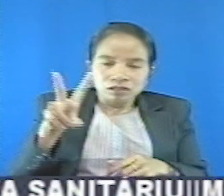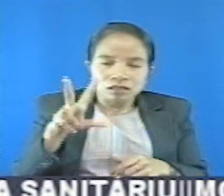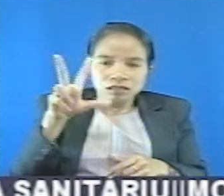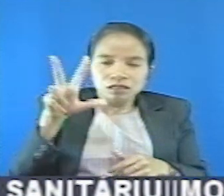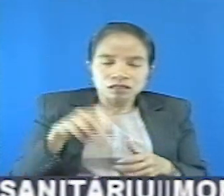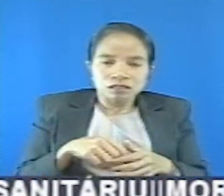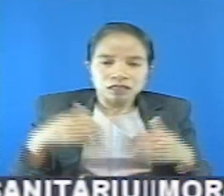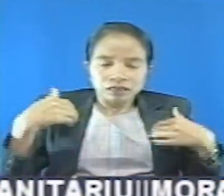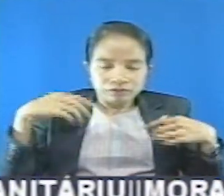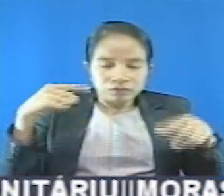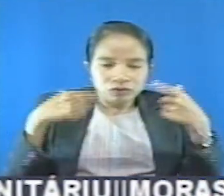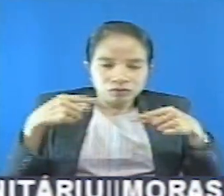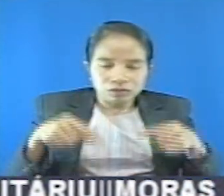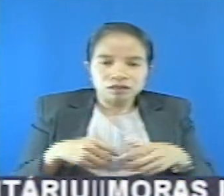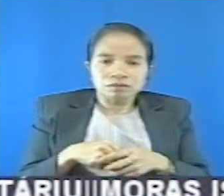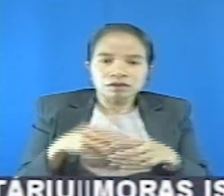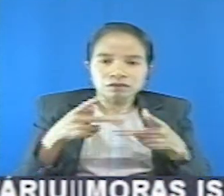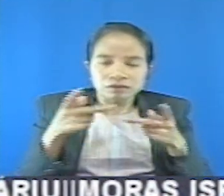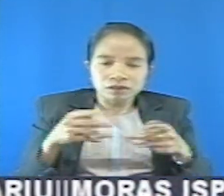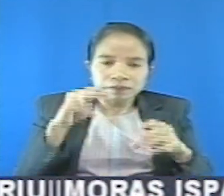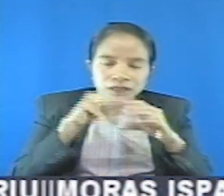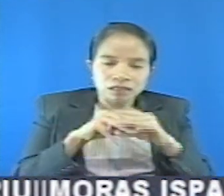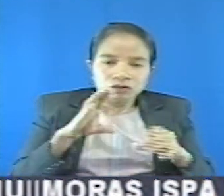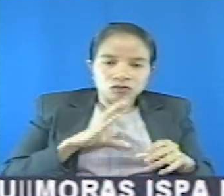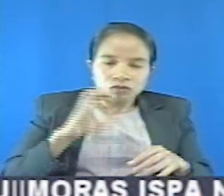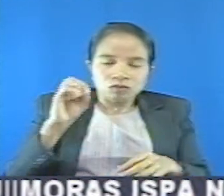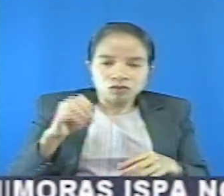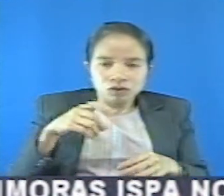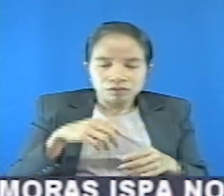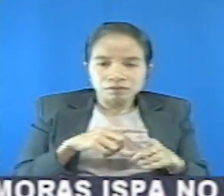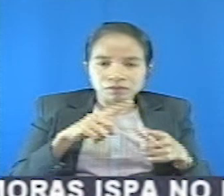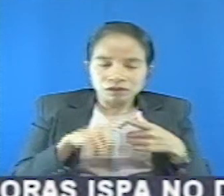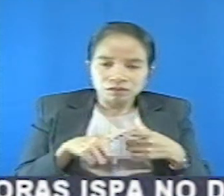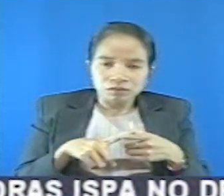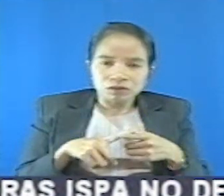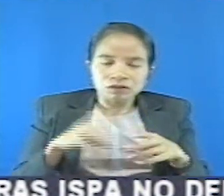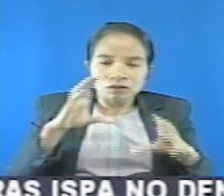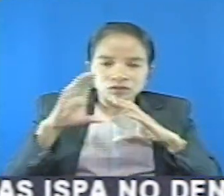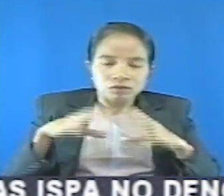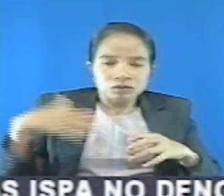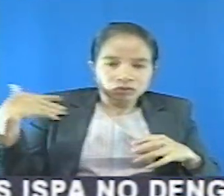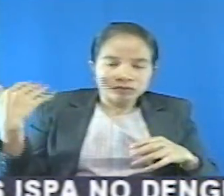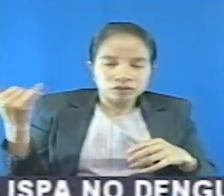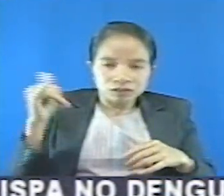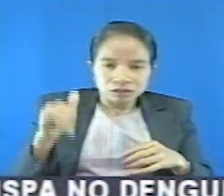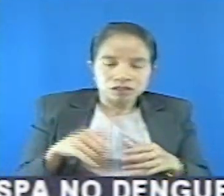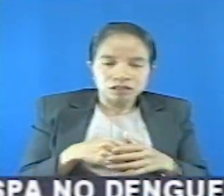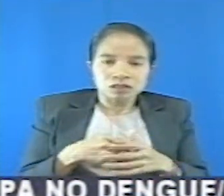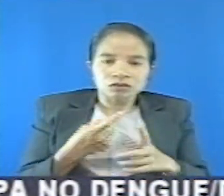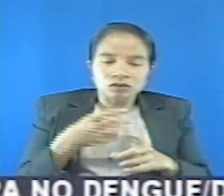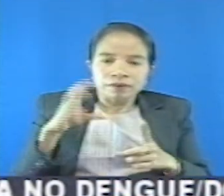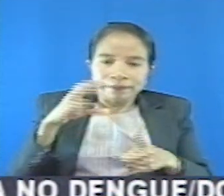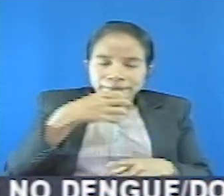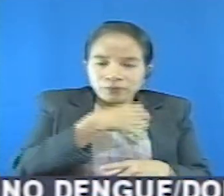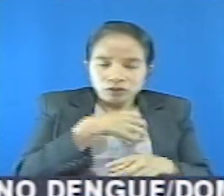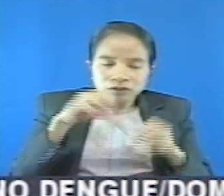03 zeferino brasa aktuir Mosurone confrontos ida ia area mercado comoronian, mai be depois ne se comunica